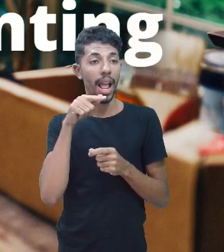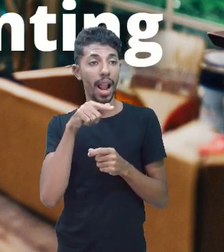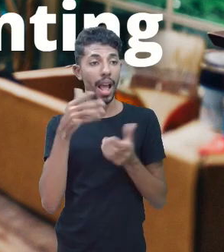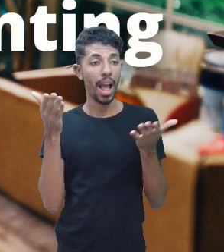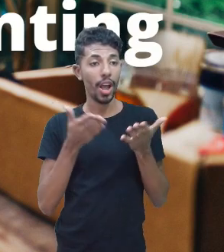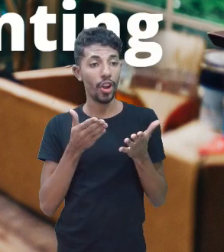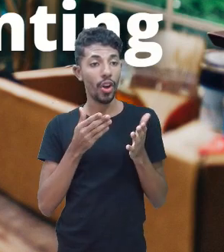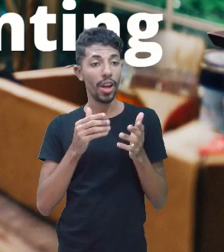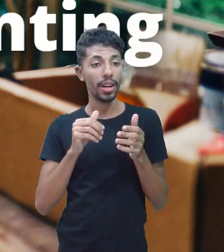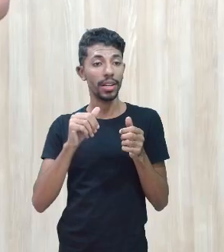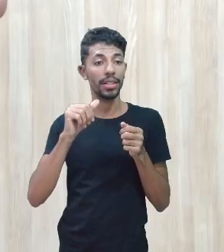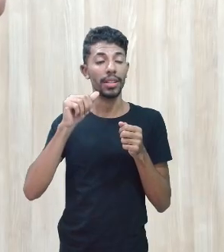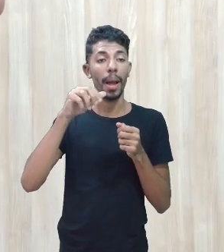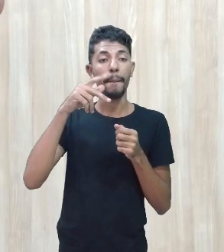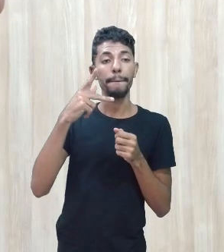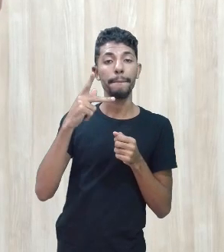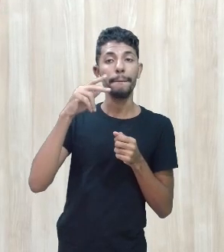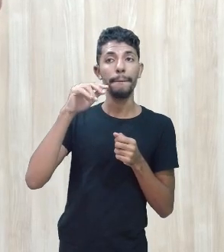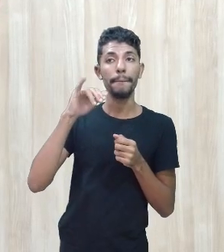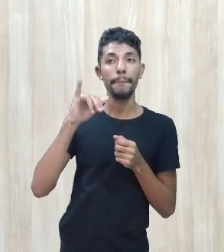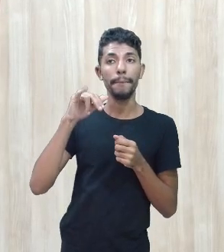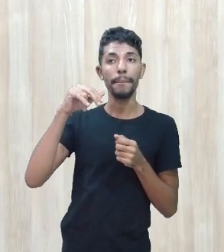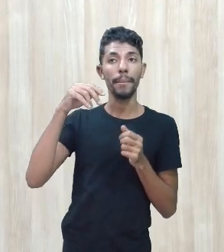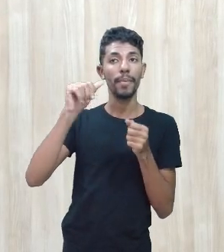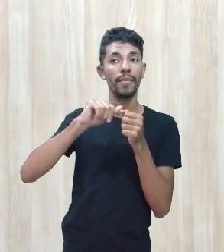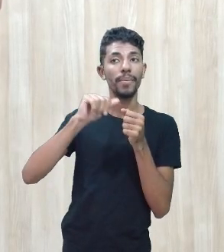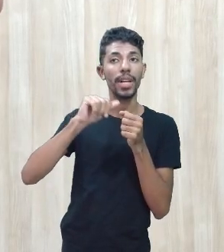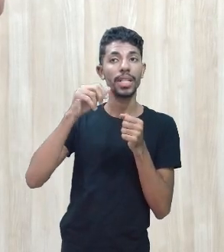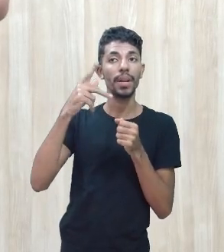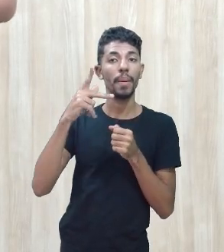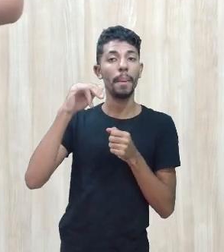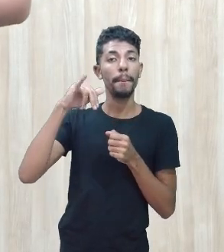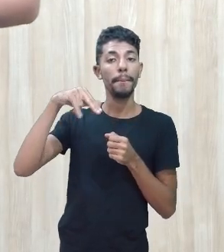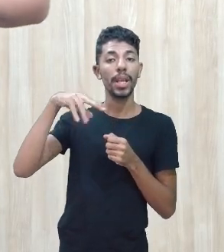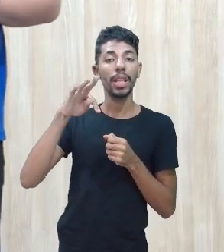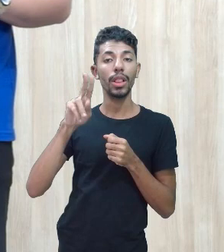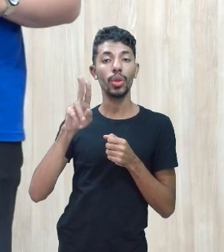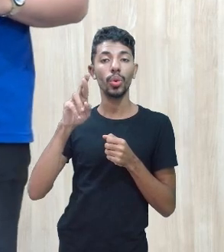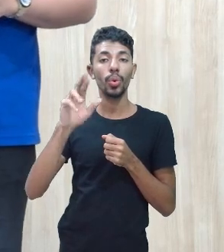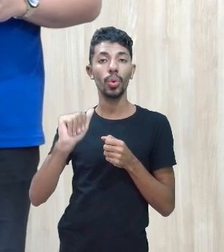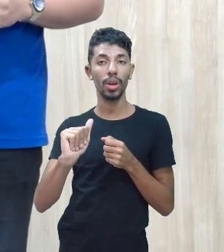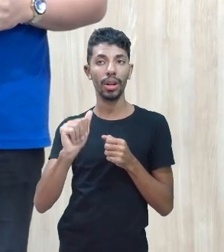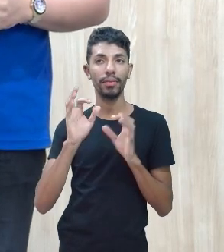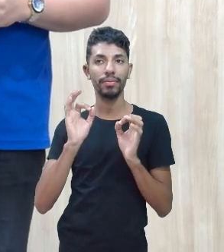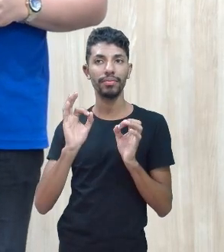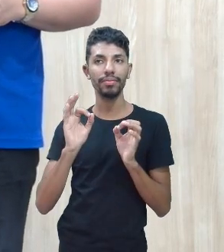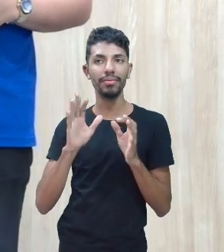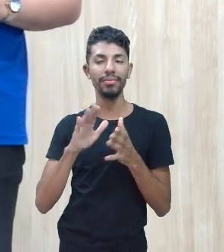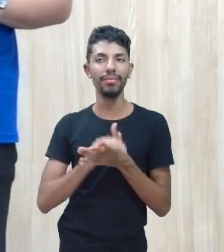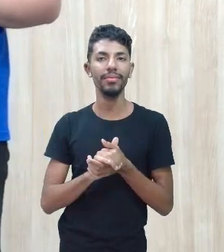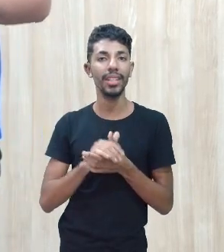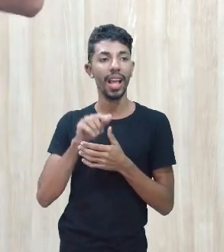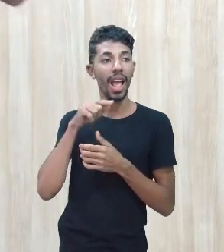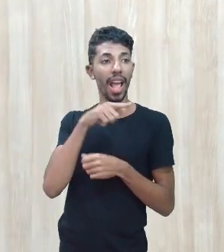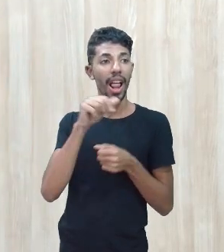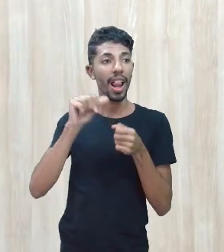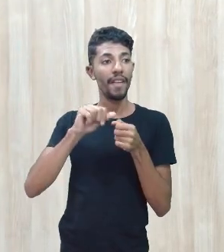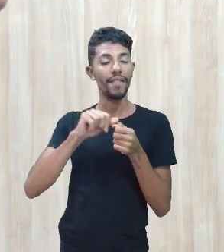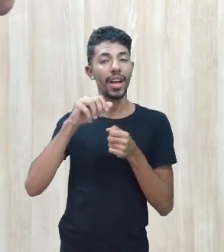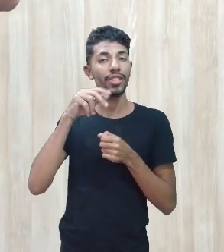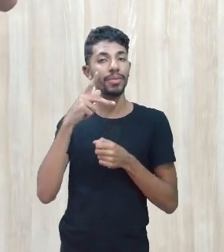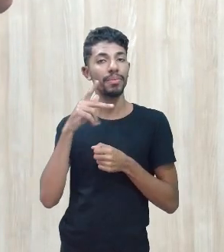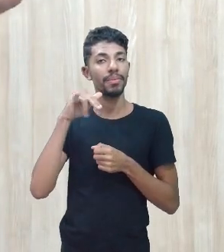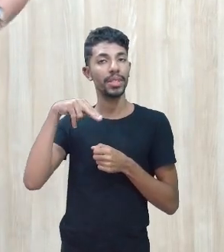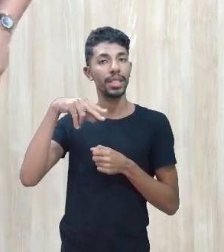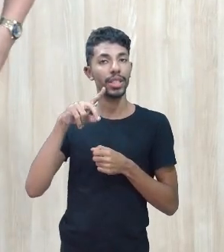fazendo pintura, ela faz pintura, tá? Não fazendo porque não tem o ing ali no meio do meu auxiliar. Mas